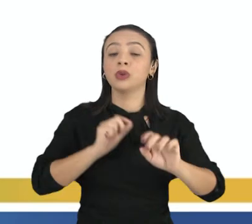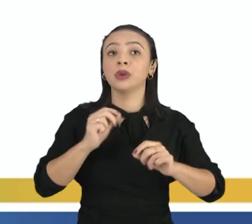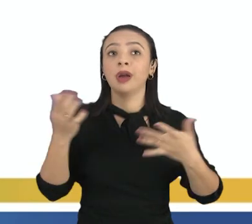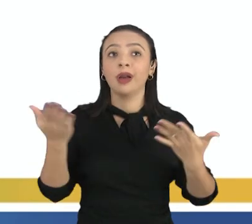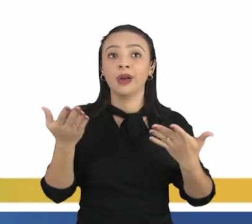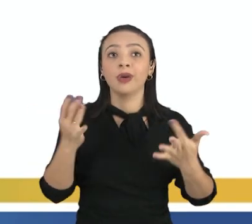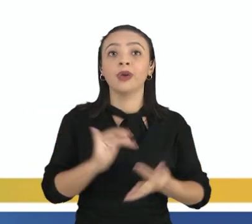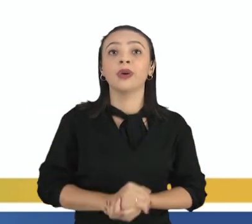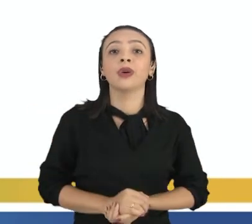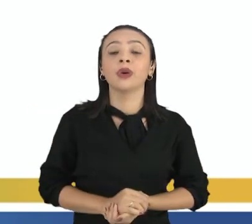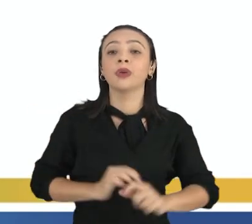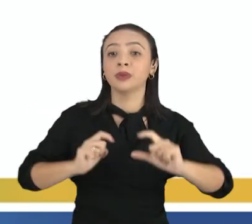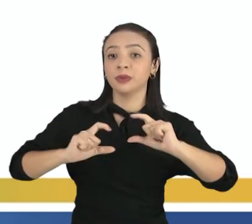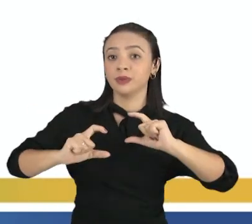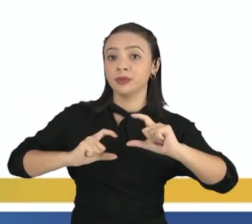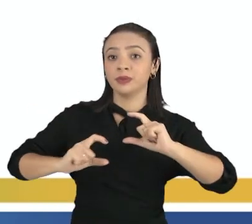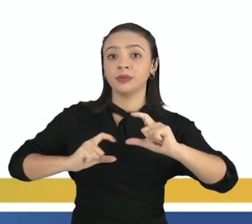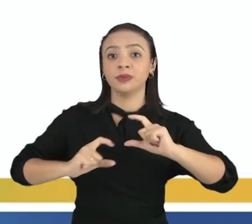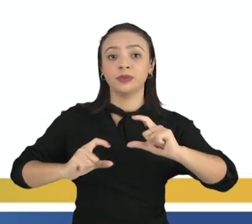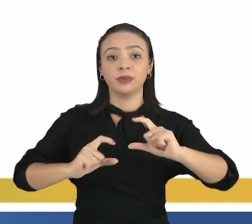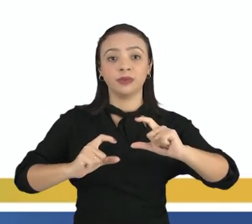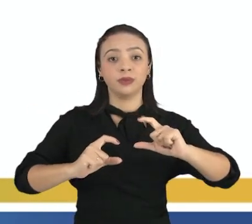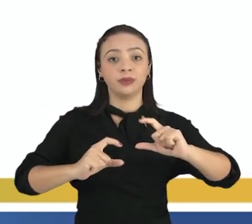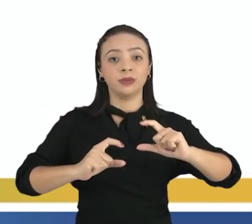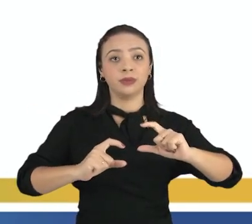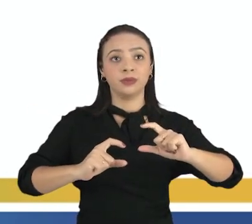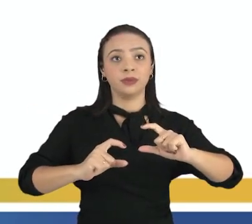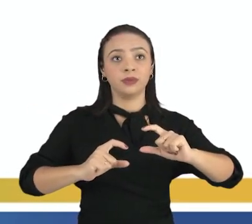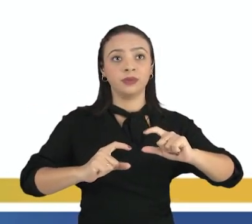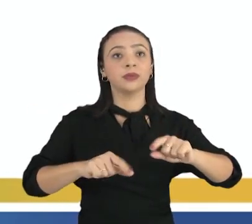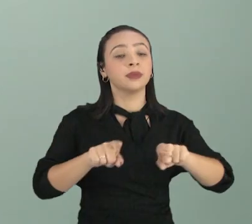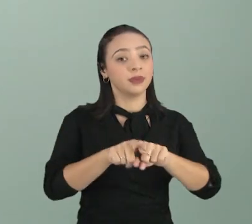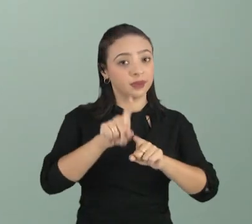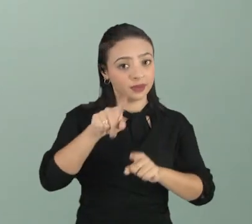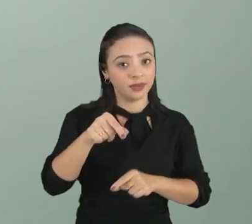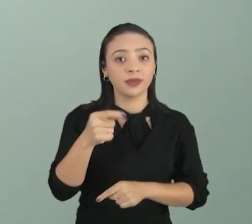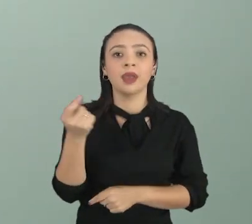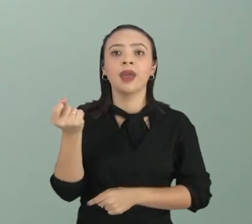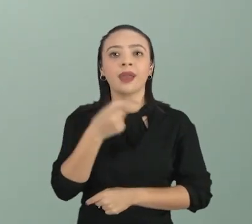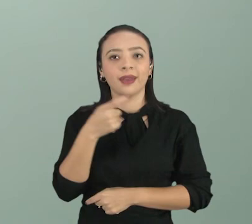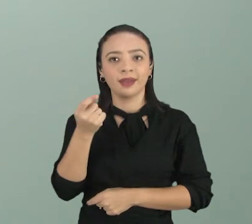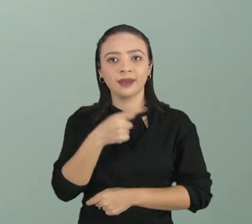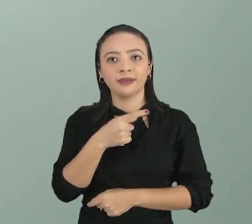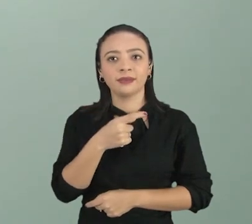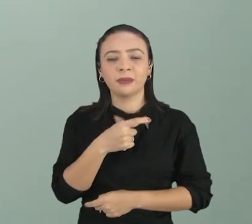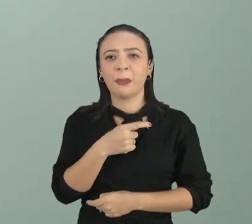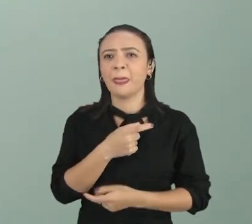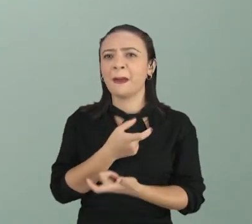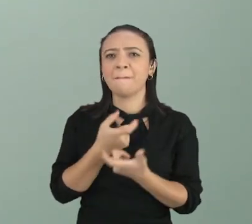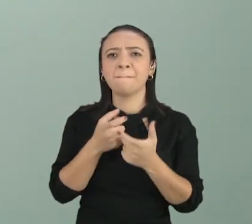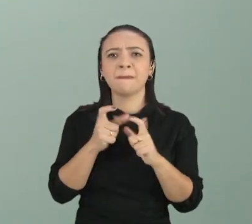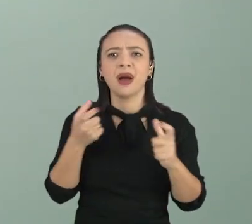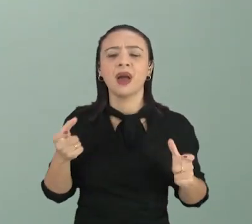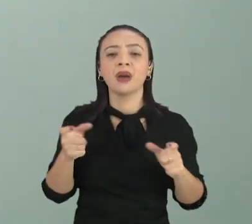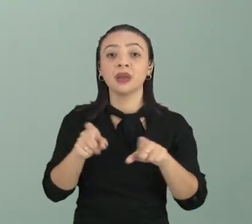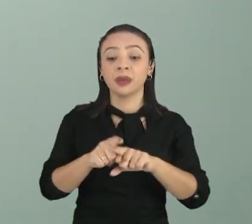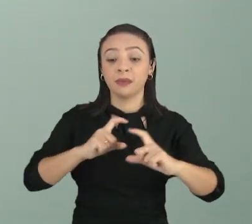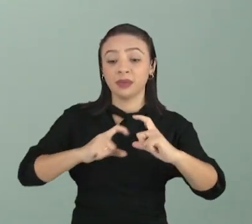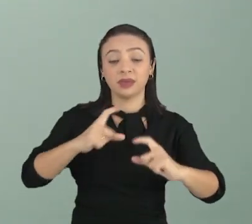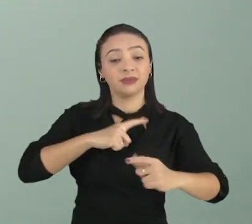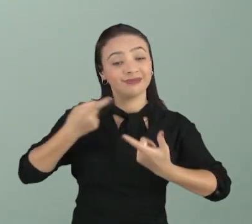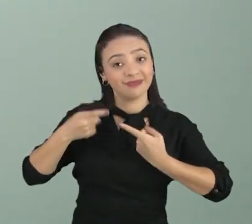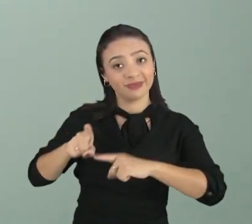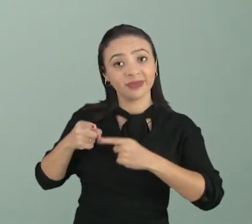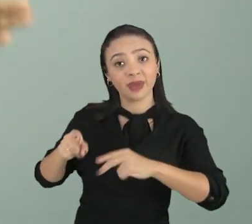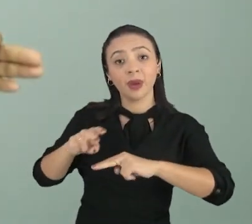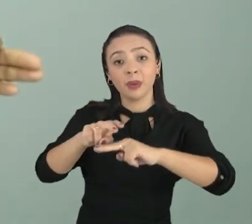tirinha. A tirinha, ela é humorística. Muitas tirinhas agora, elas vêm com crítica, por isso que as